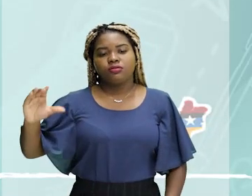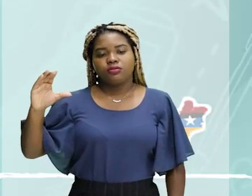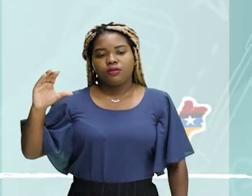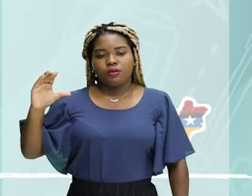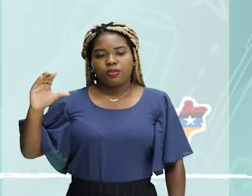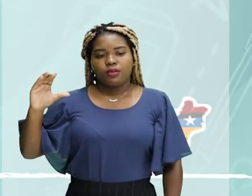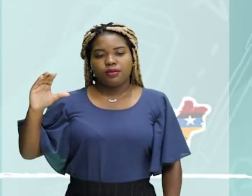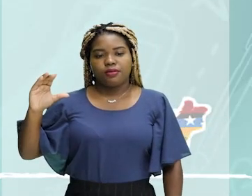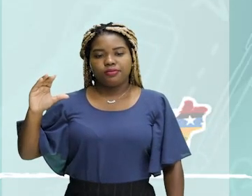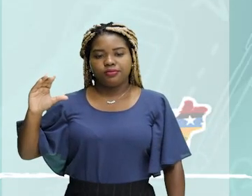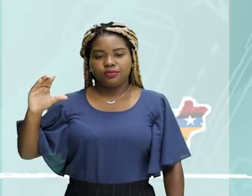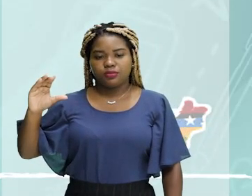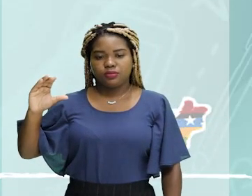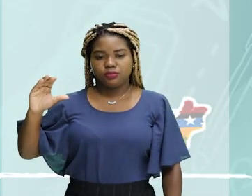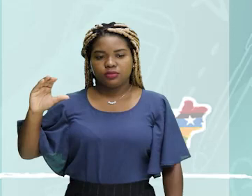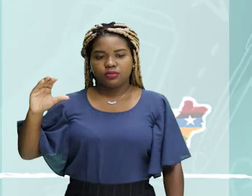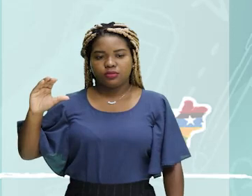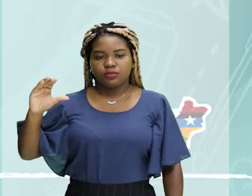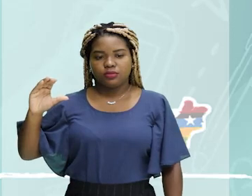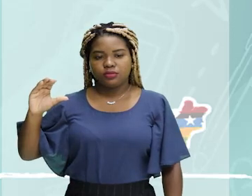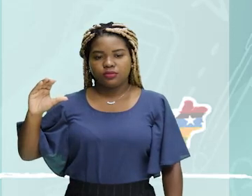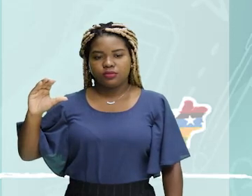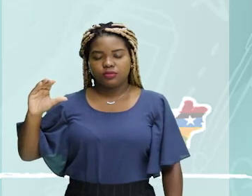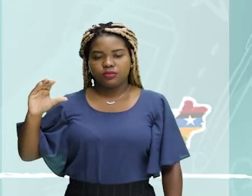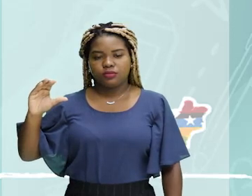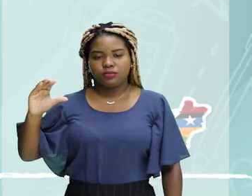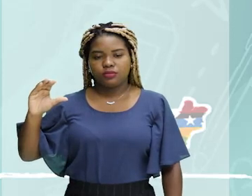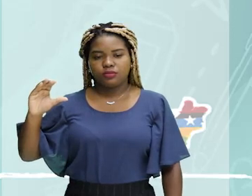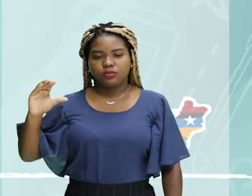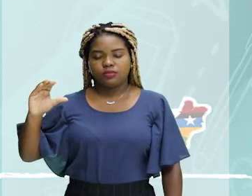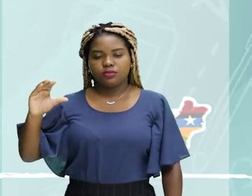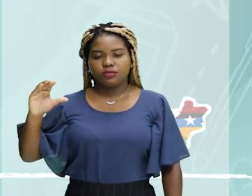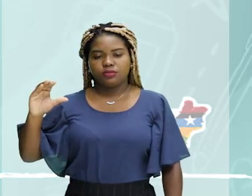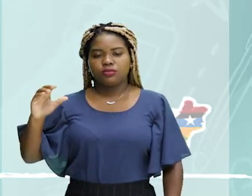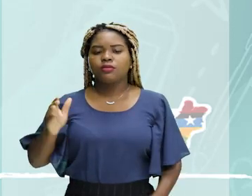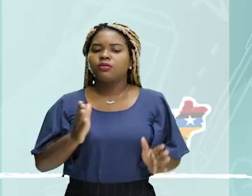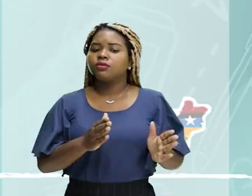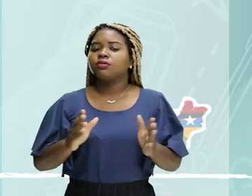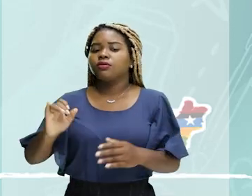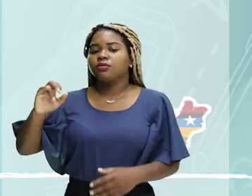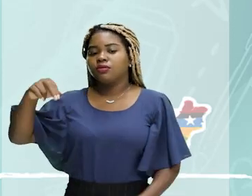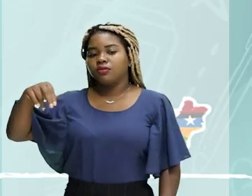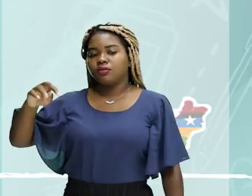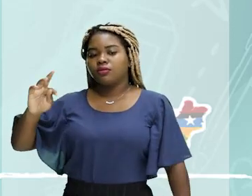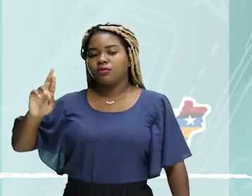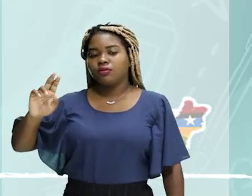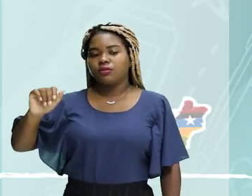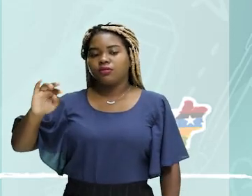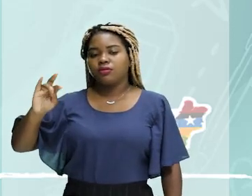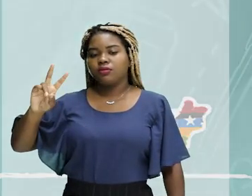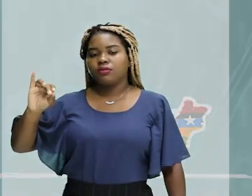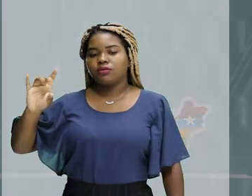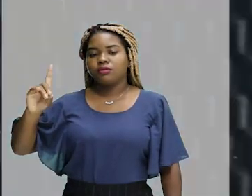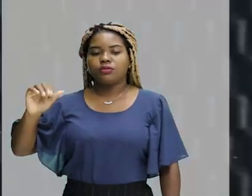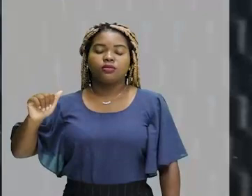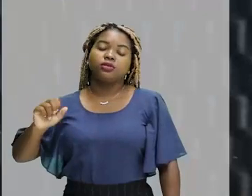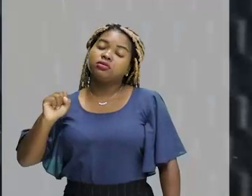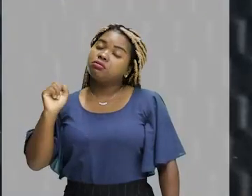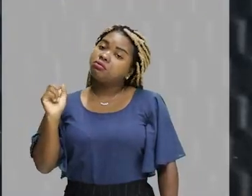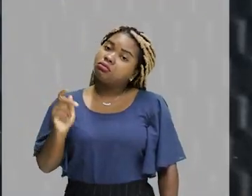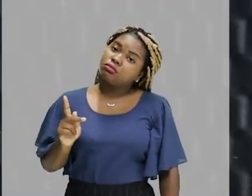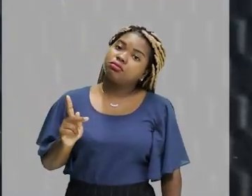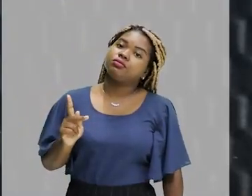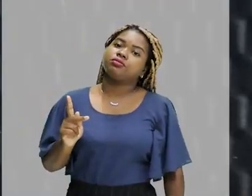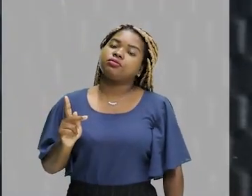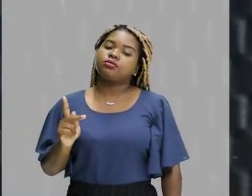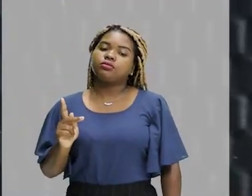C, o aumento da interatividade digital. Interatividade, o processo de interatividade, sim, está muito presente,